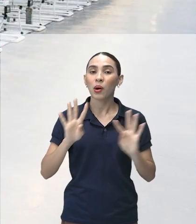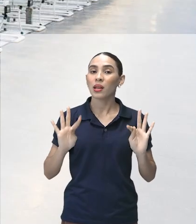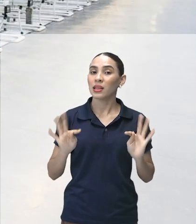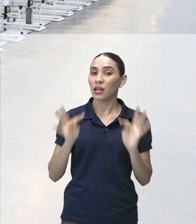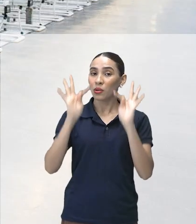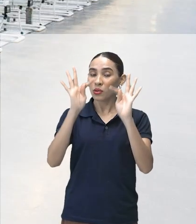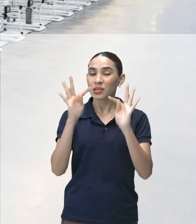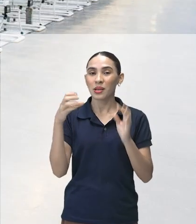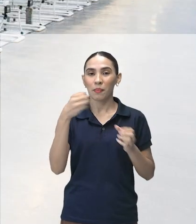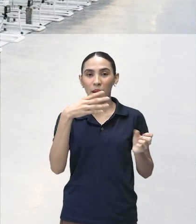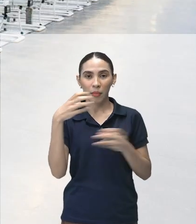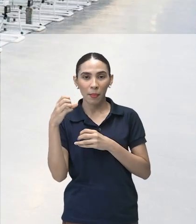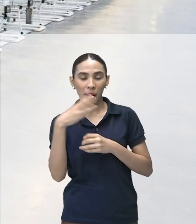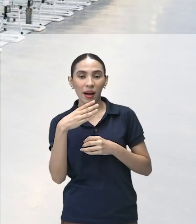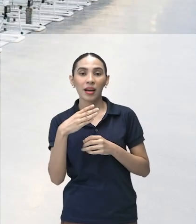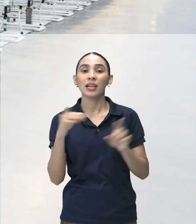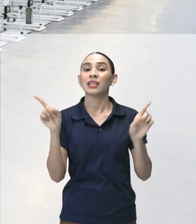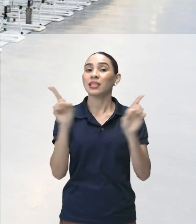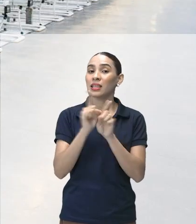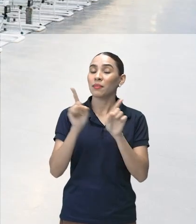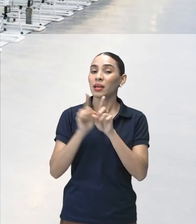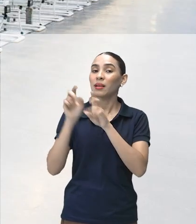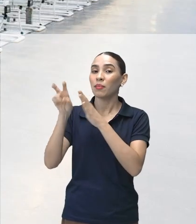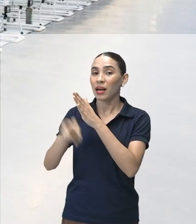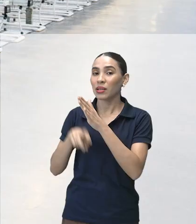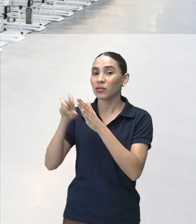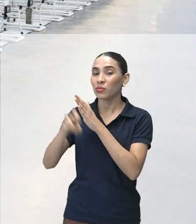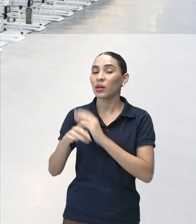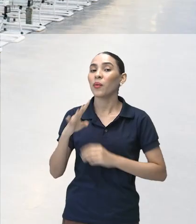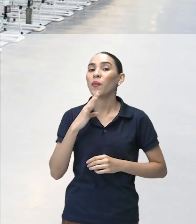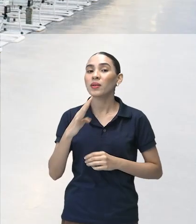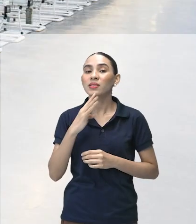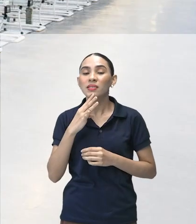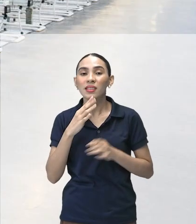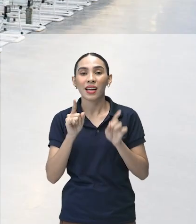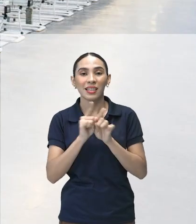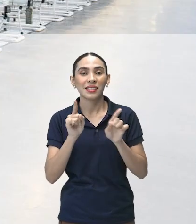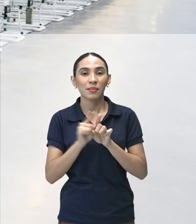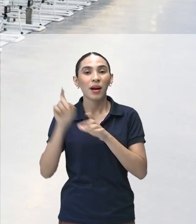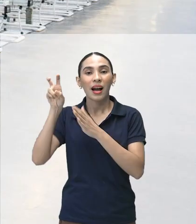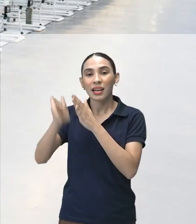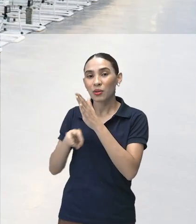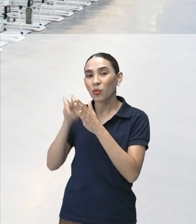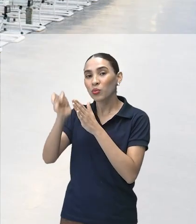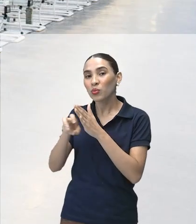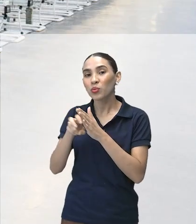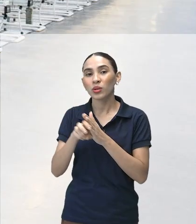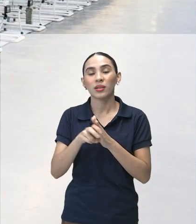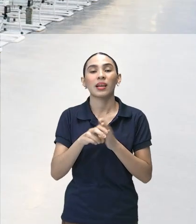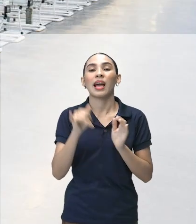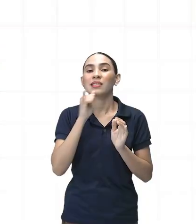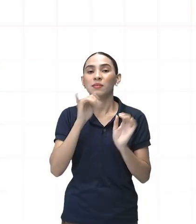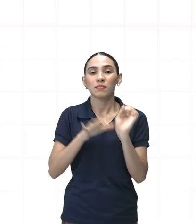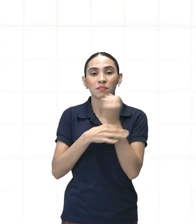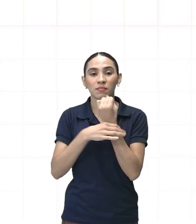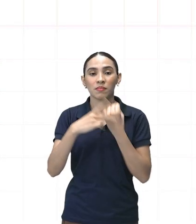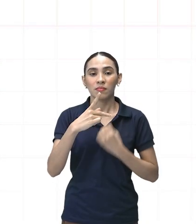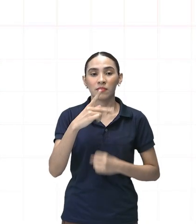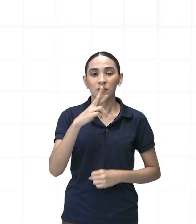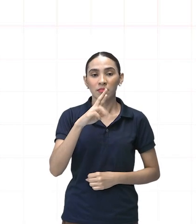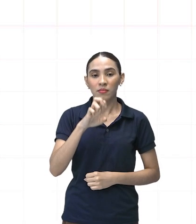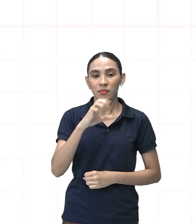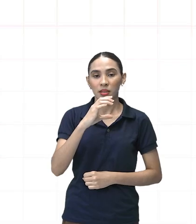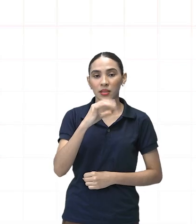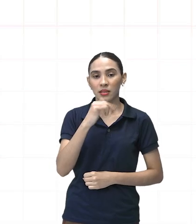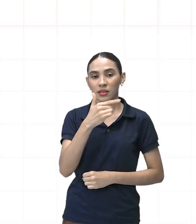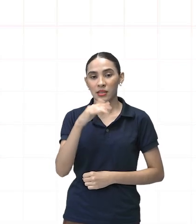biotecnologia surgindo, também uma agricultura conhecida, gente, como agricultura de precisão. A